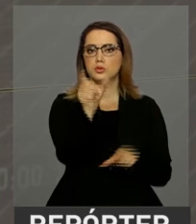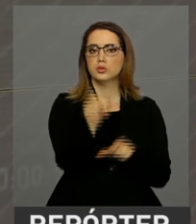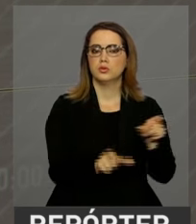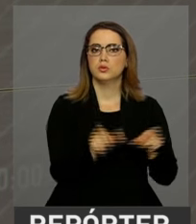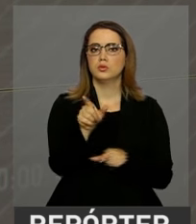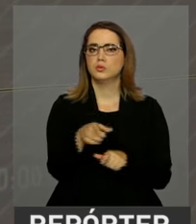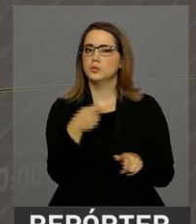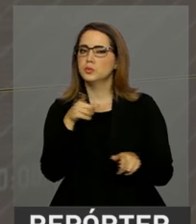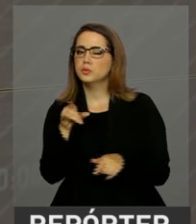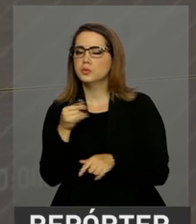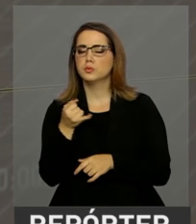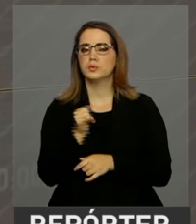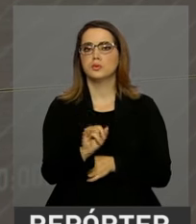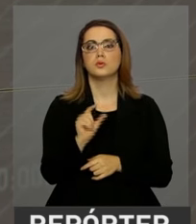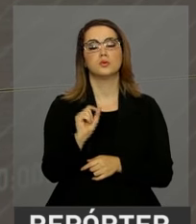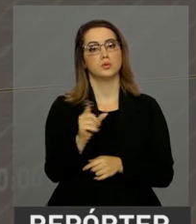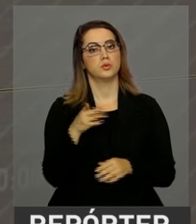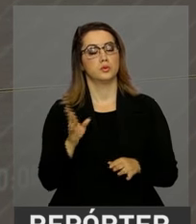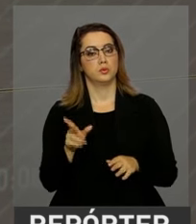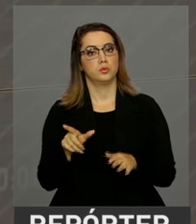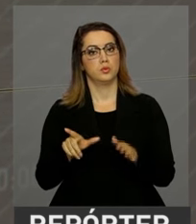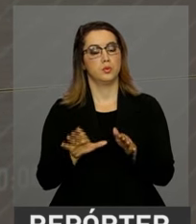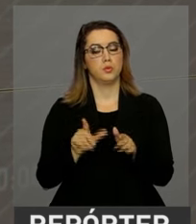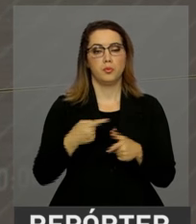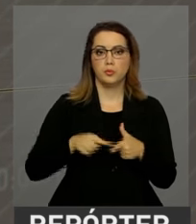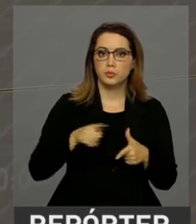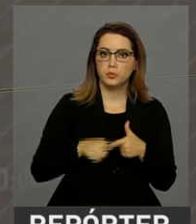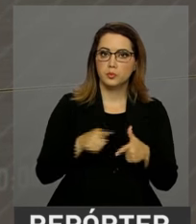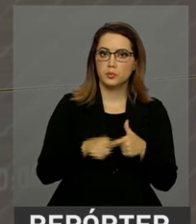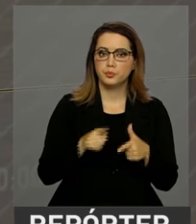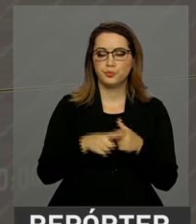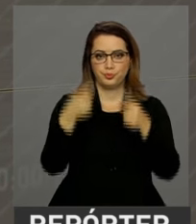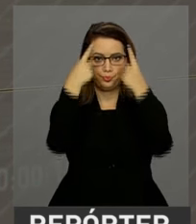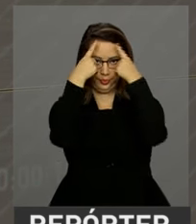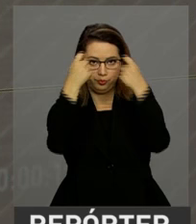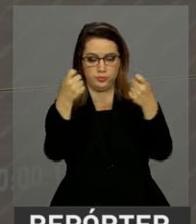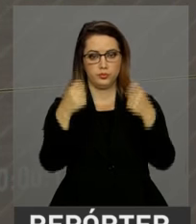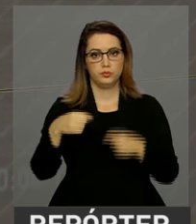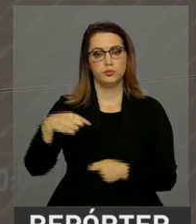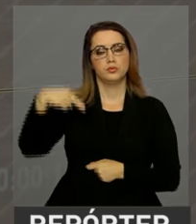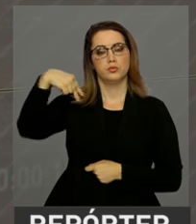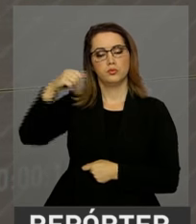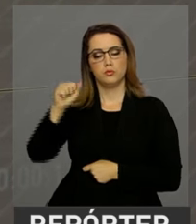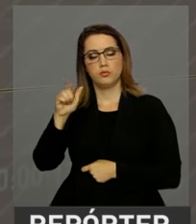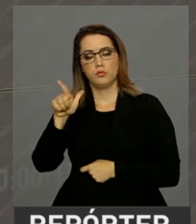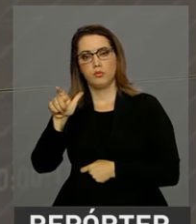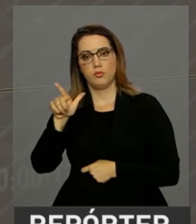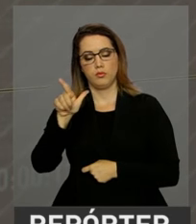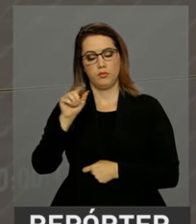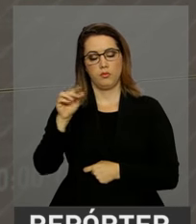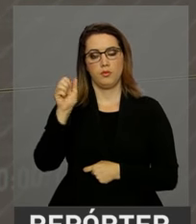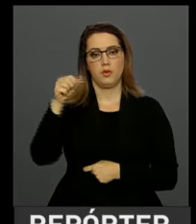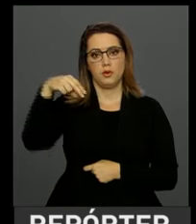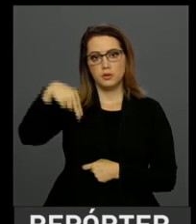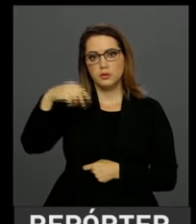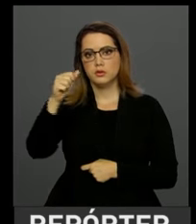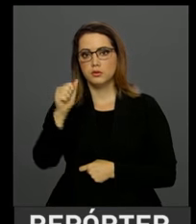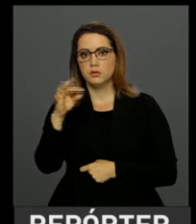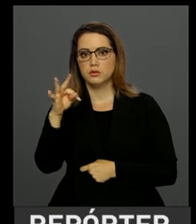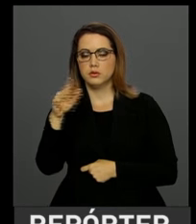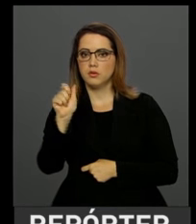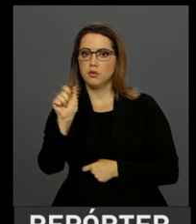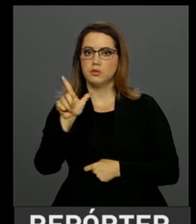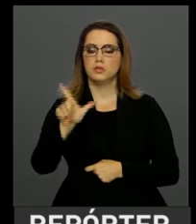ataques criminosos na região metropolitana de Natal. As Forças Armadas apoiam as ações de segurança pública. O